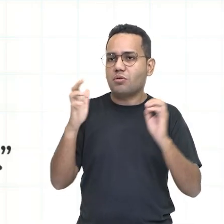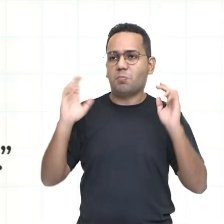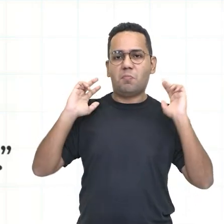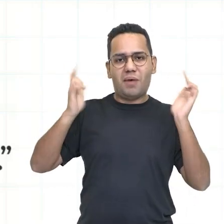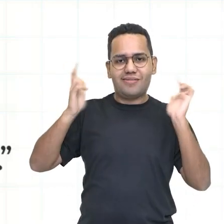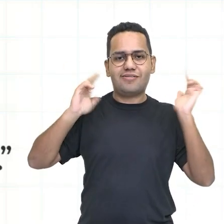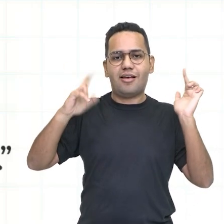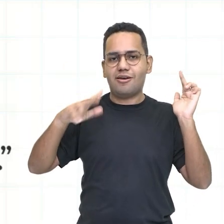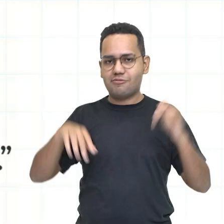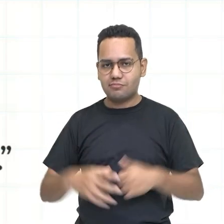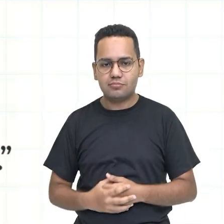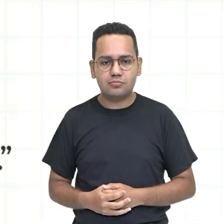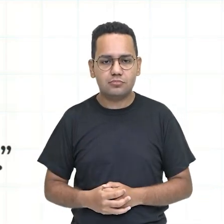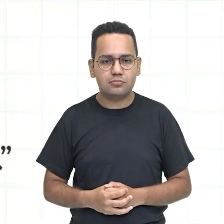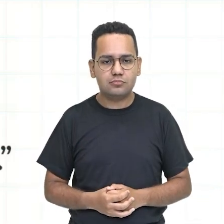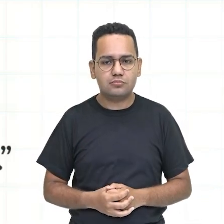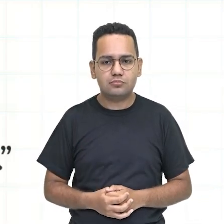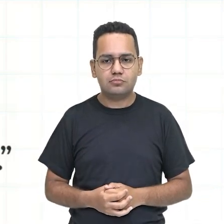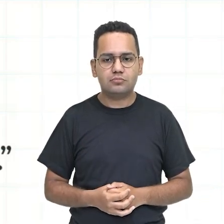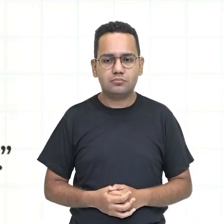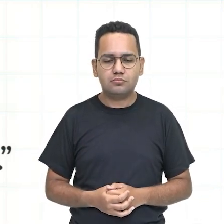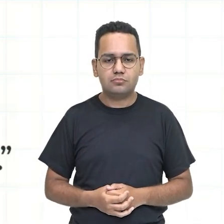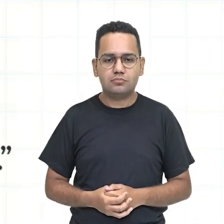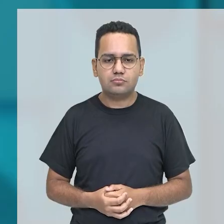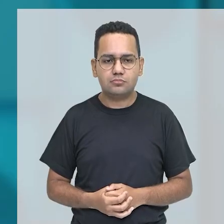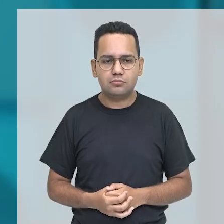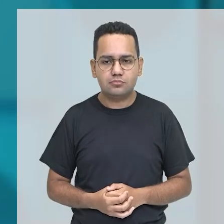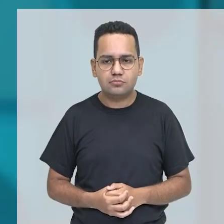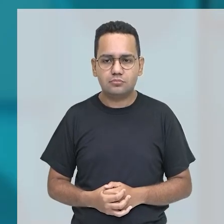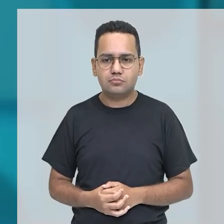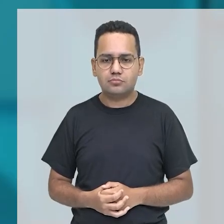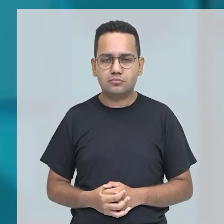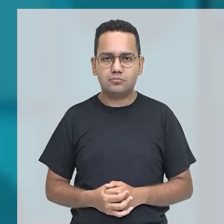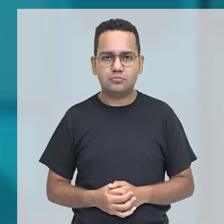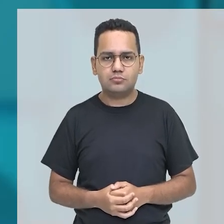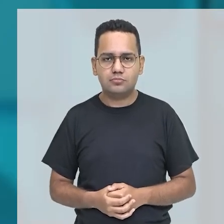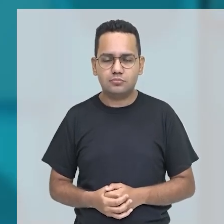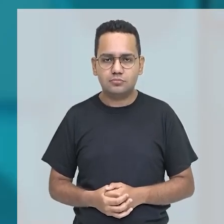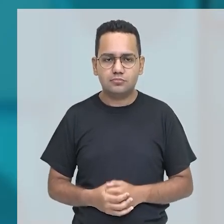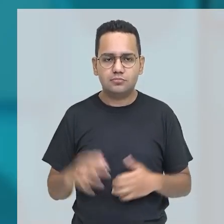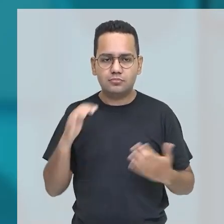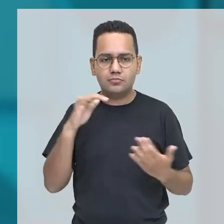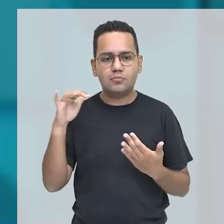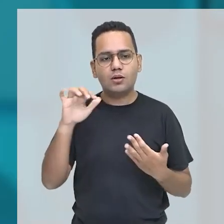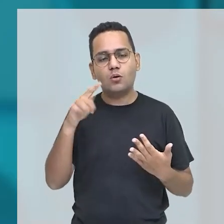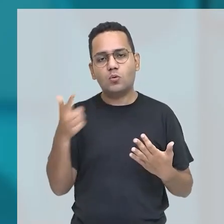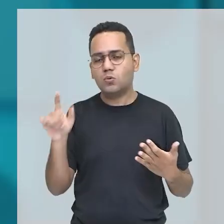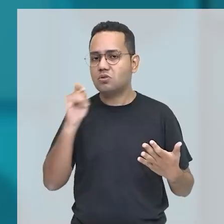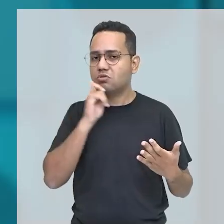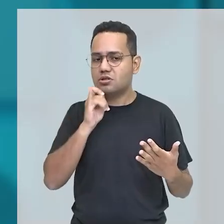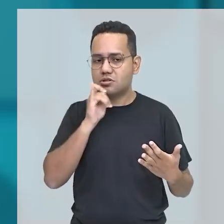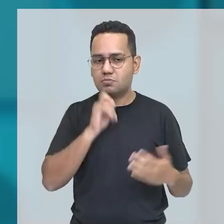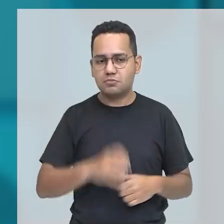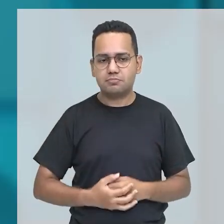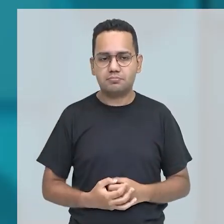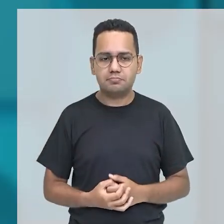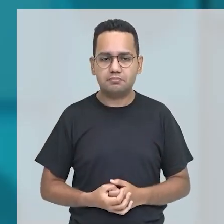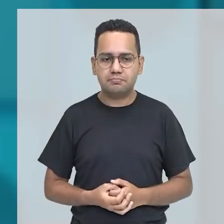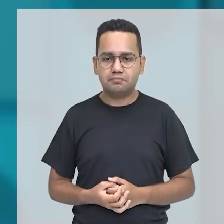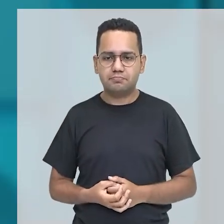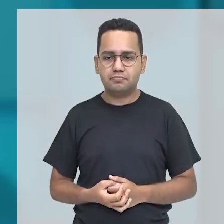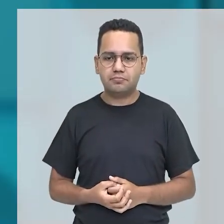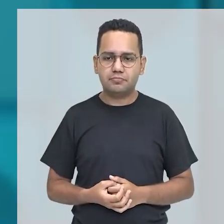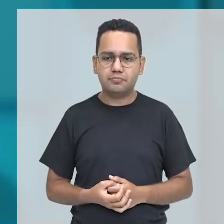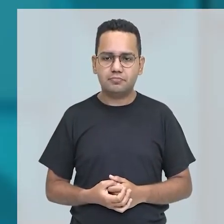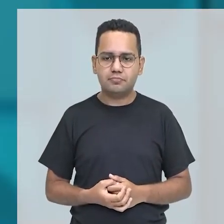words, conjunções. Vamos continuar vendo um pouquinho mais de exemplos, mas